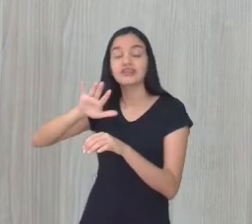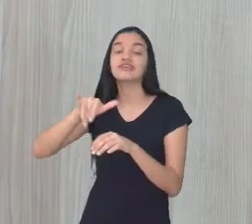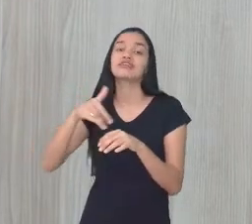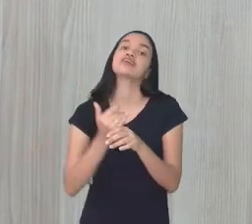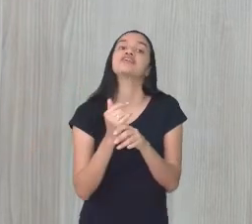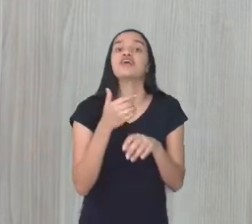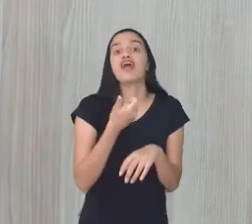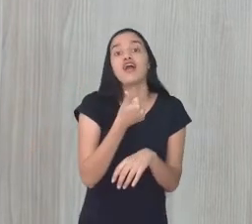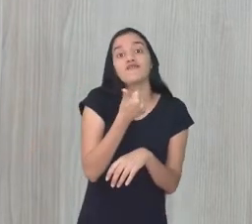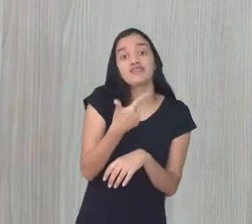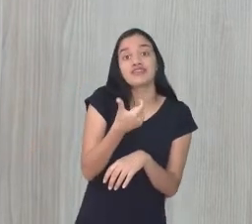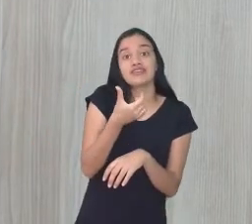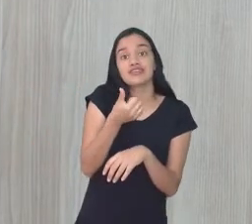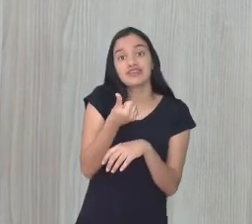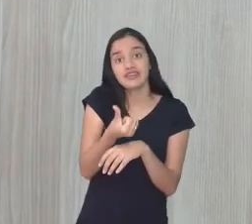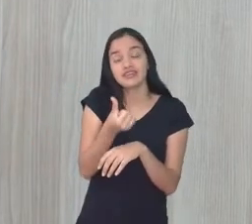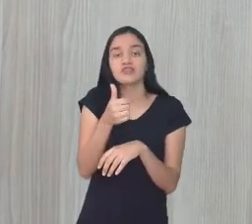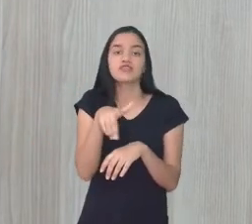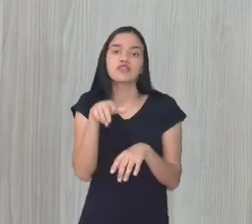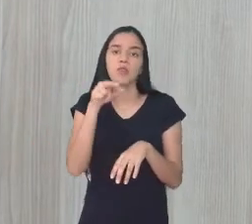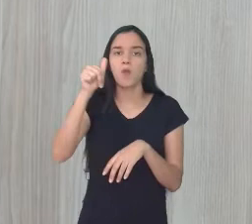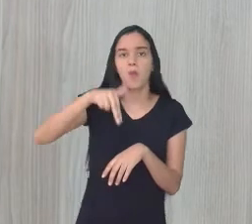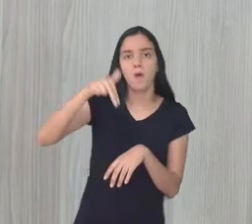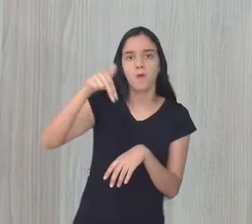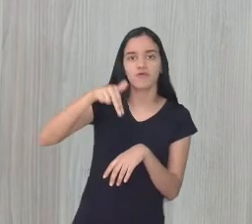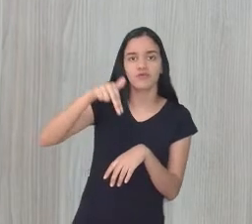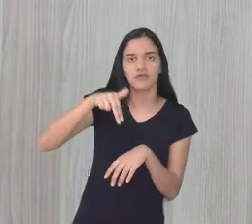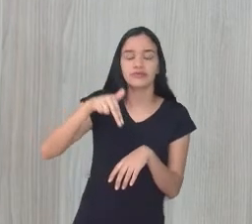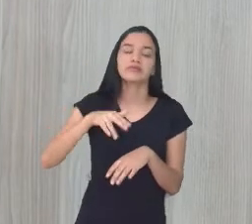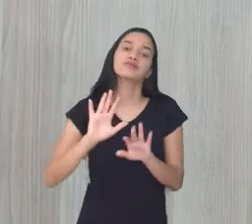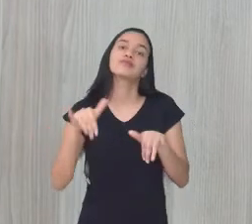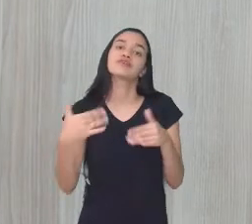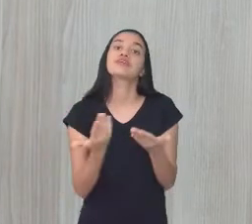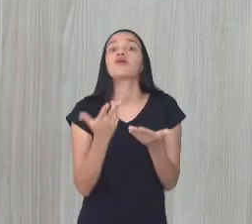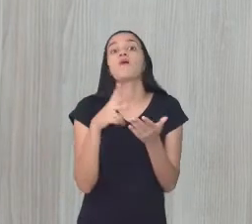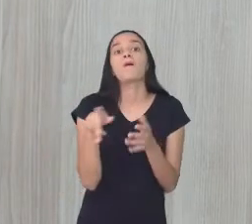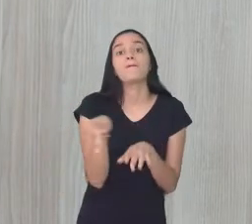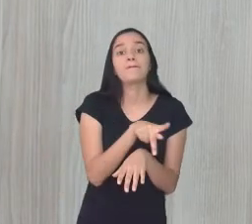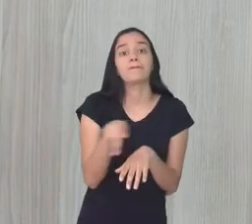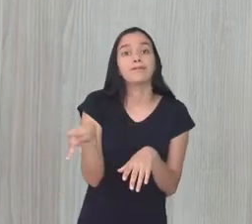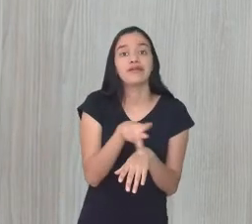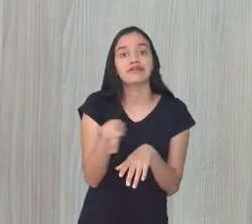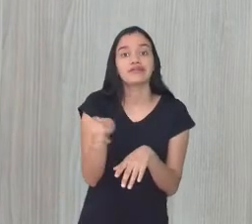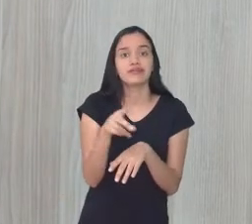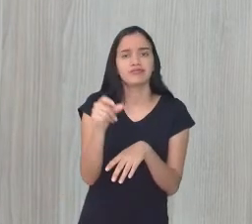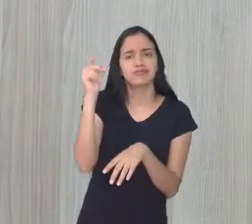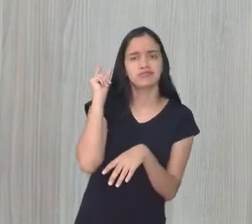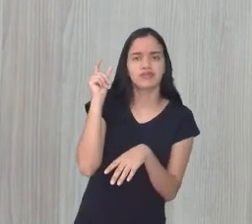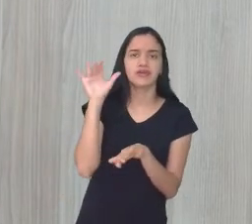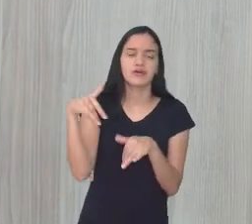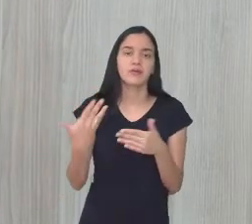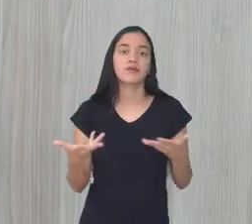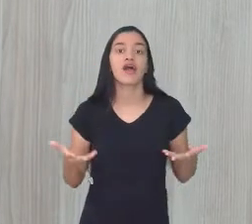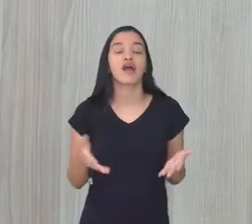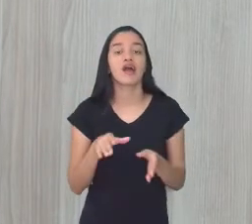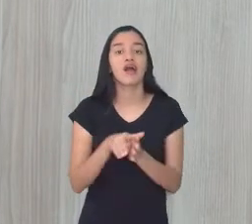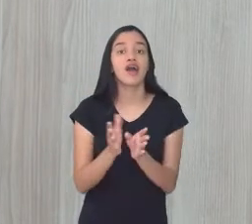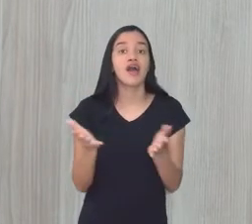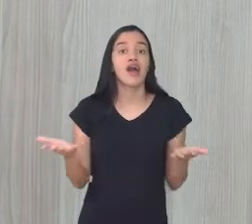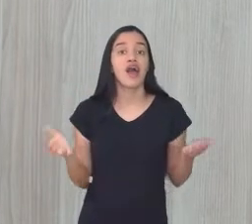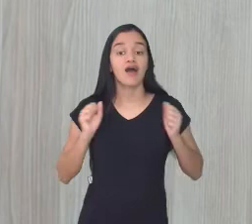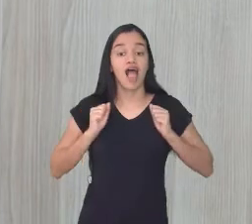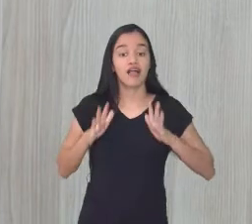2017. Essa lei ela foi sancionada, não é, pelo presidente da época, justamente para promover ações de